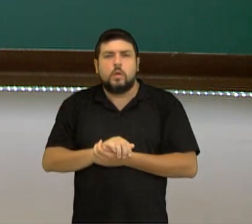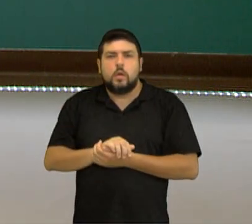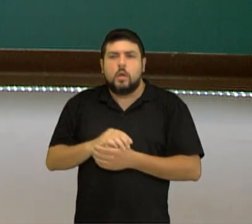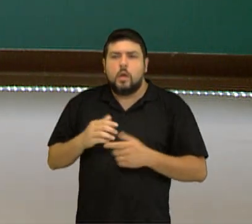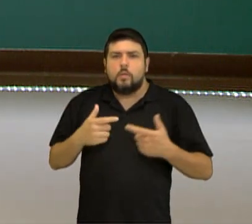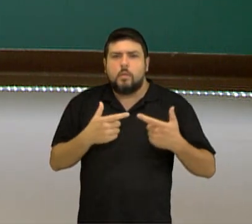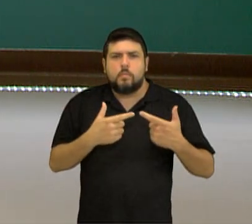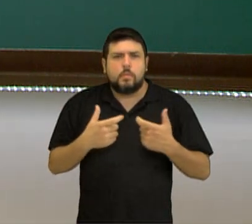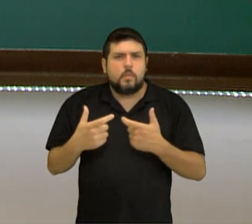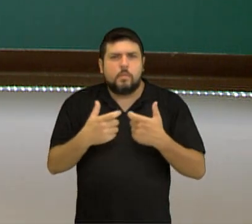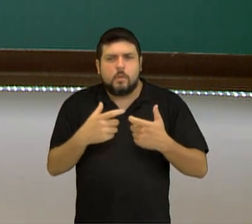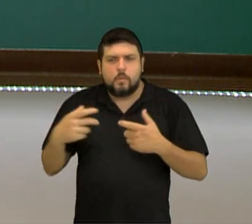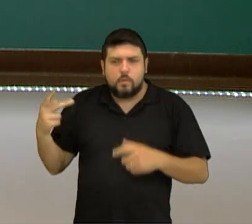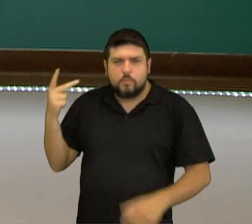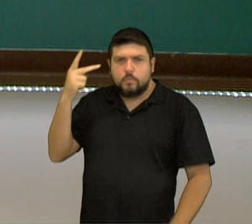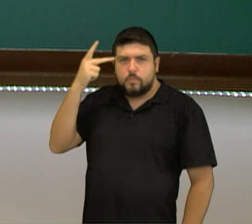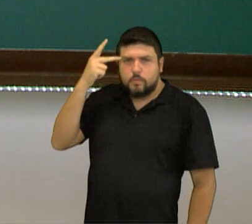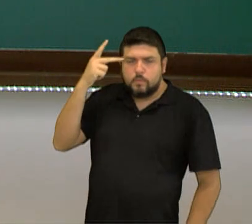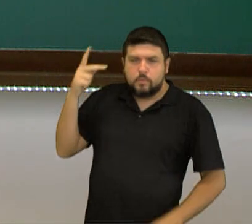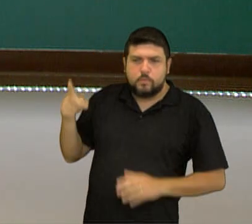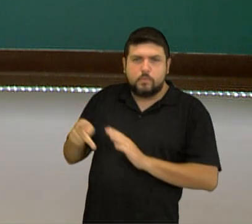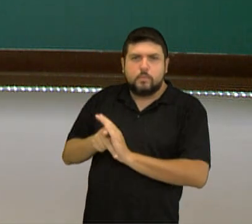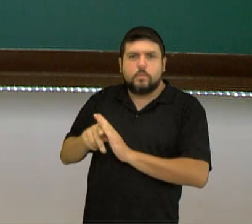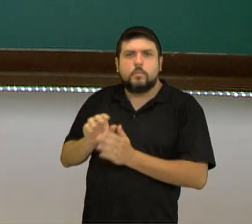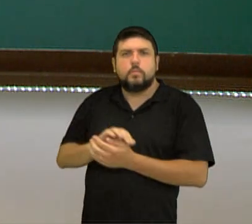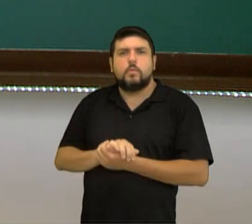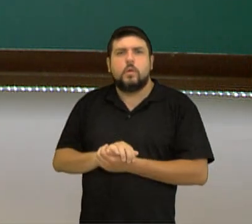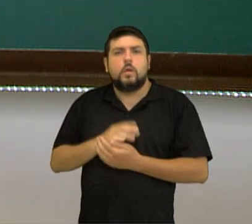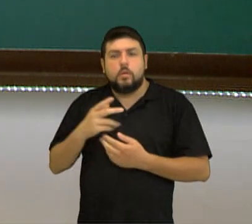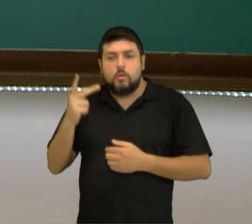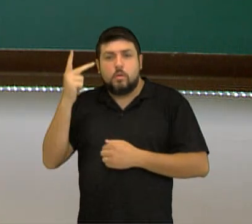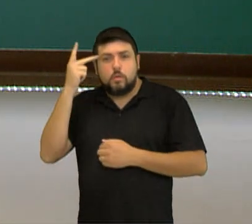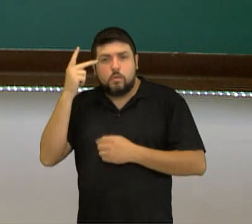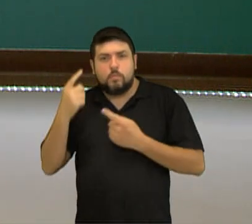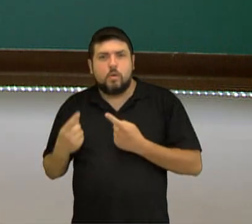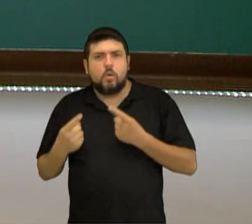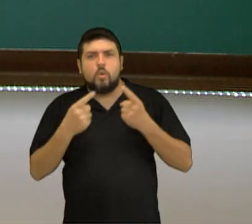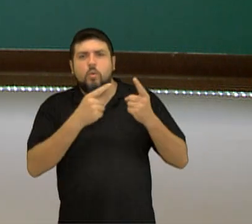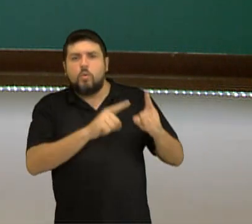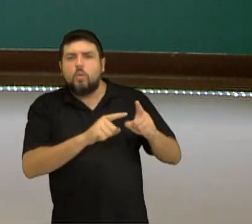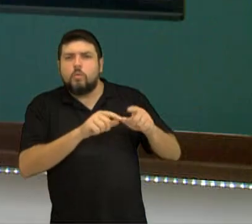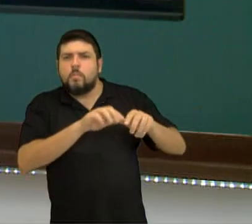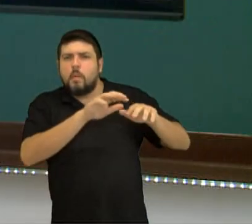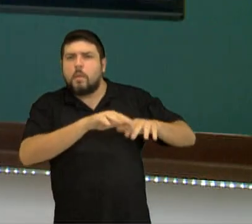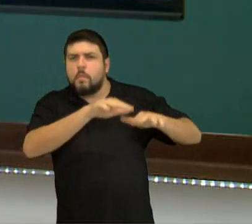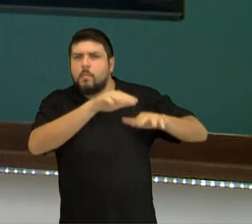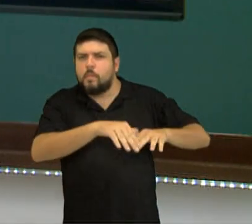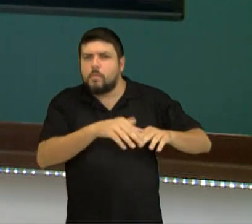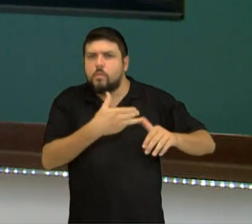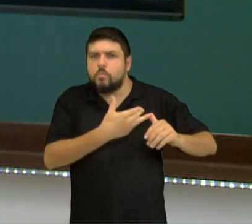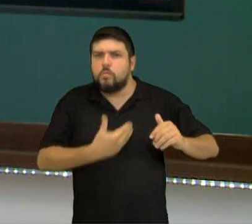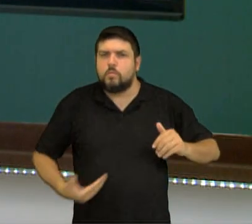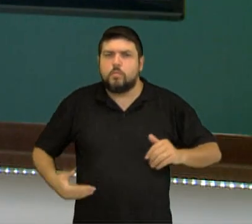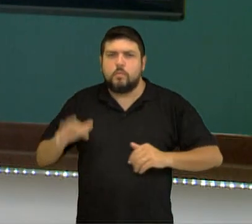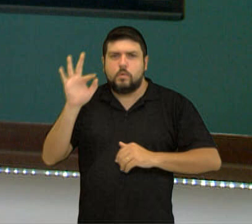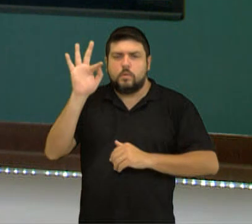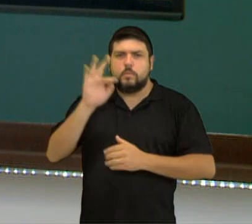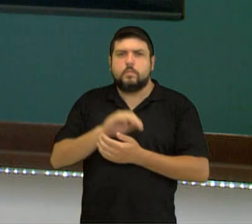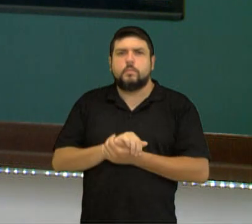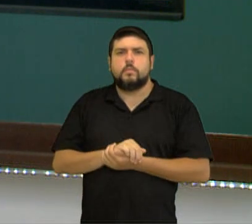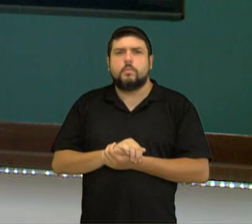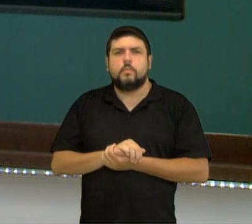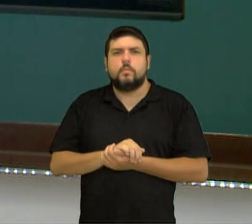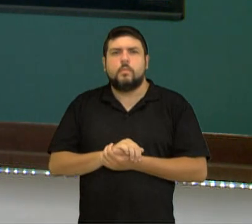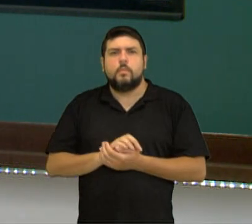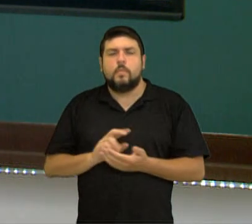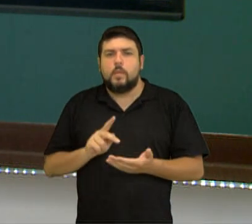Guerra Paulista. Então, São Paulo contra as tropas do governo federal. Grande propaganda